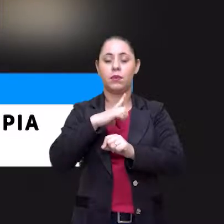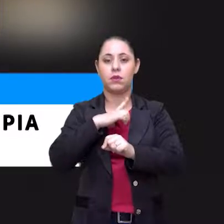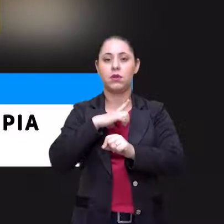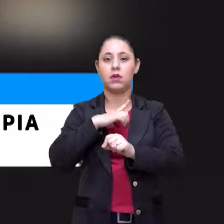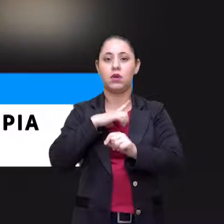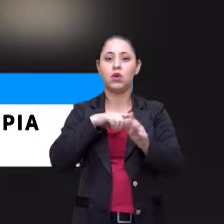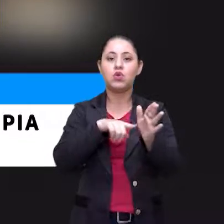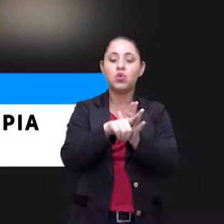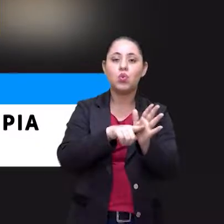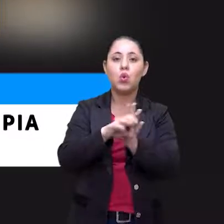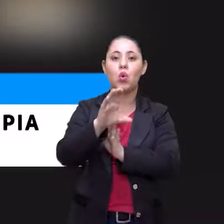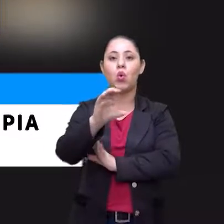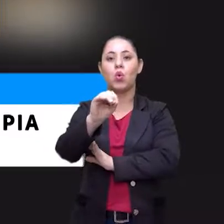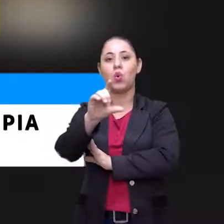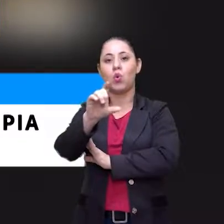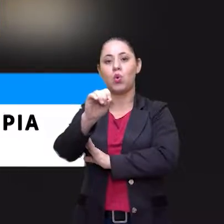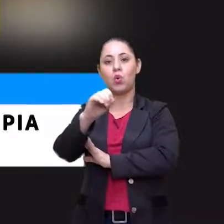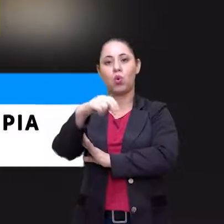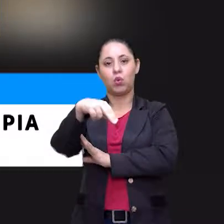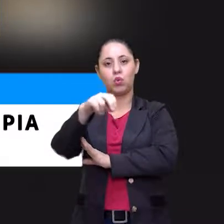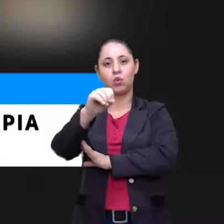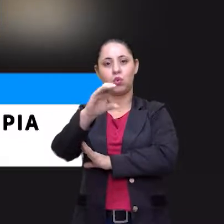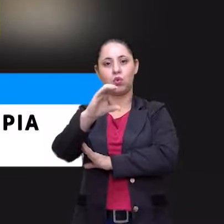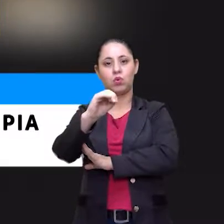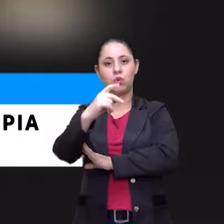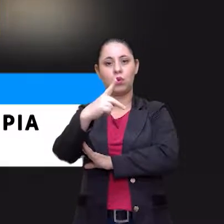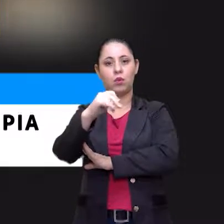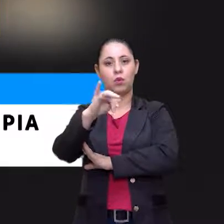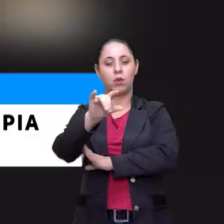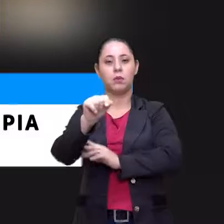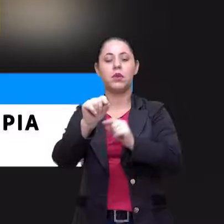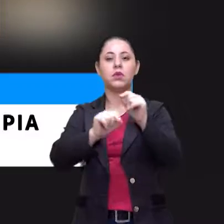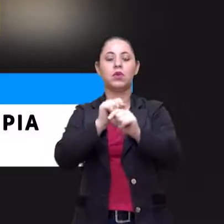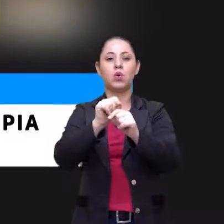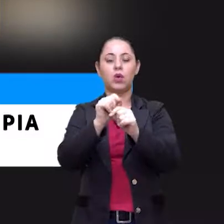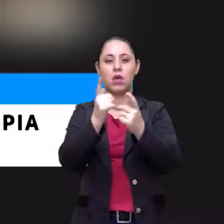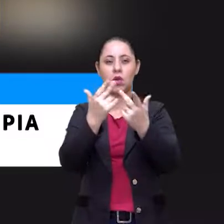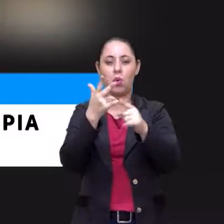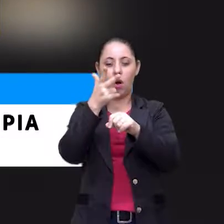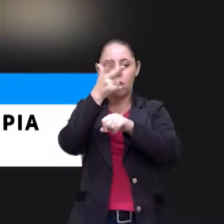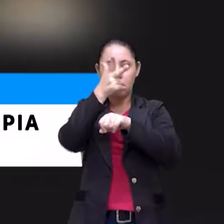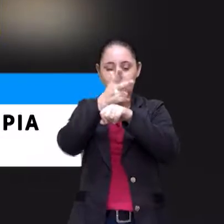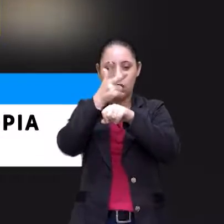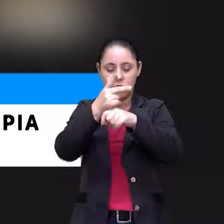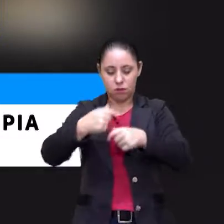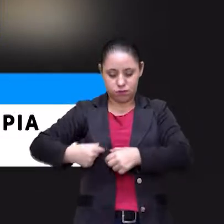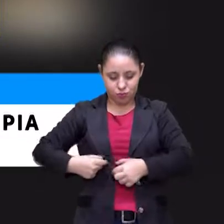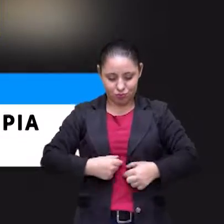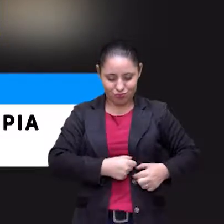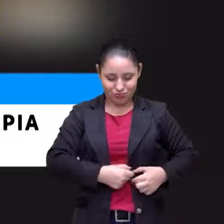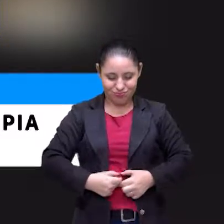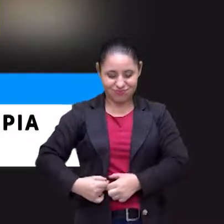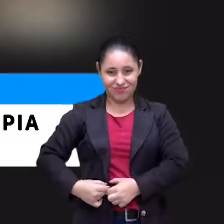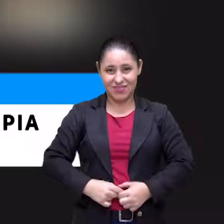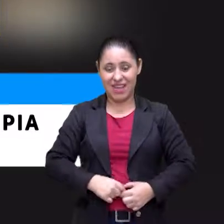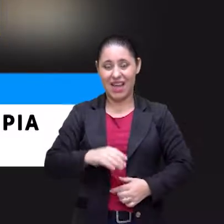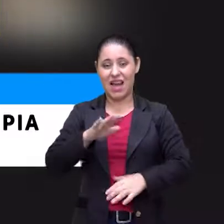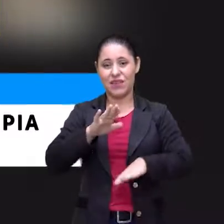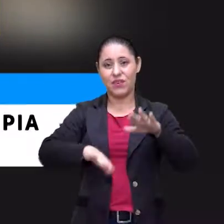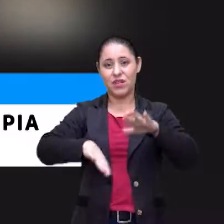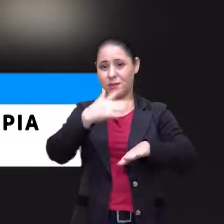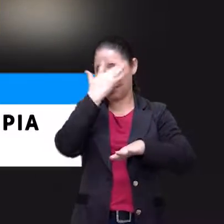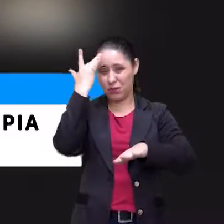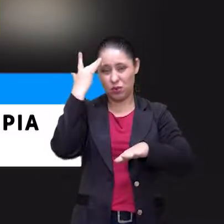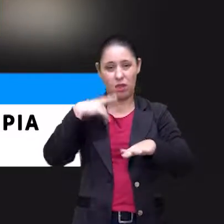para que os exames e colonoscopias sejam realizados de forma mais rápida, Às vezes a pessoa demora muito